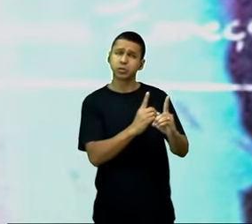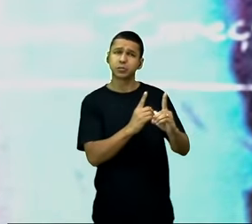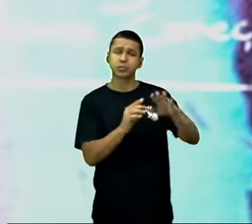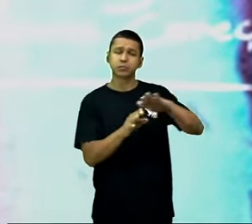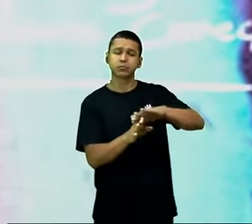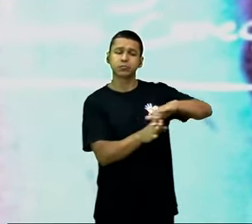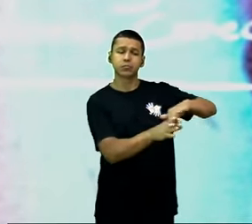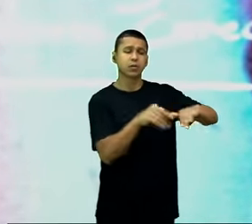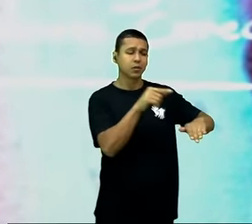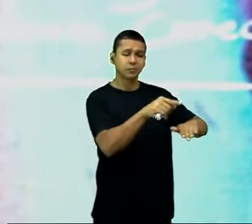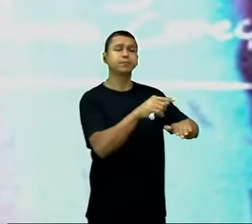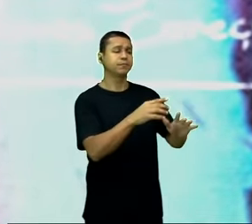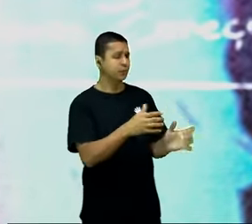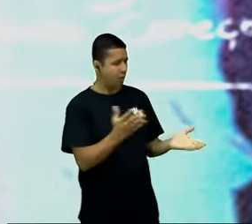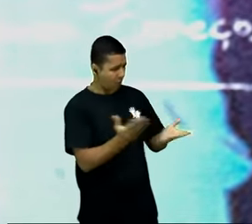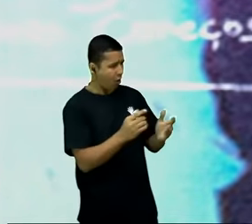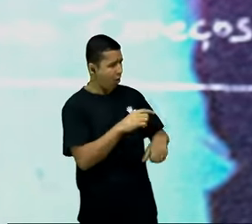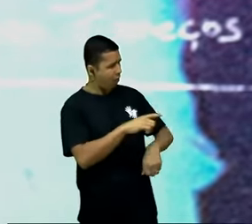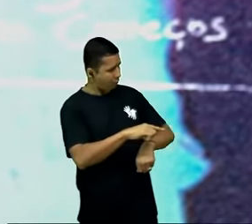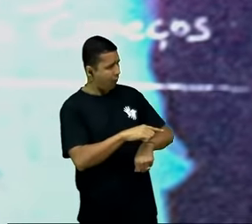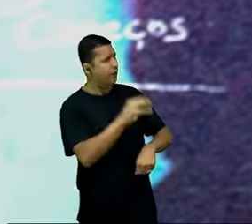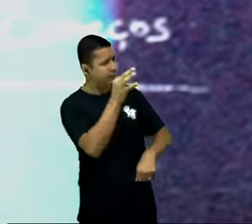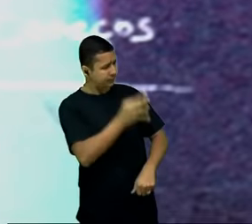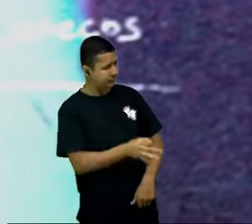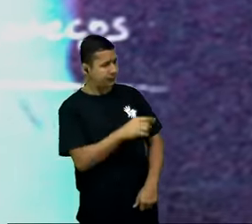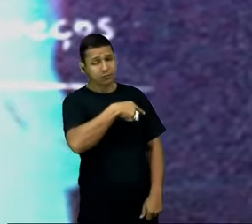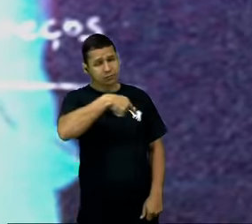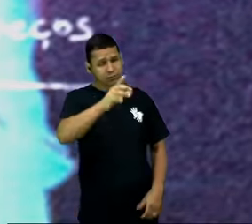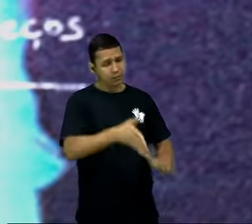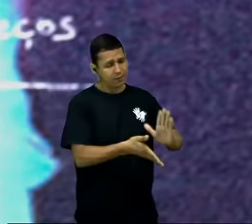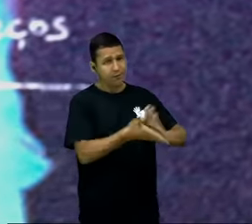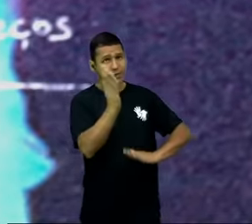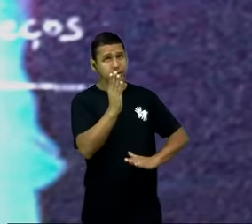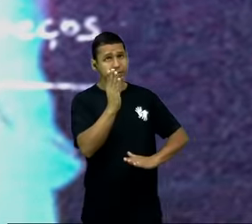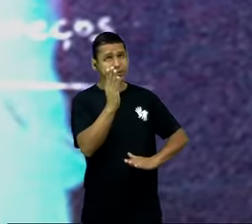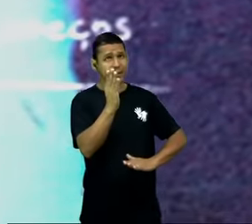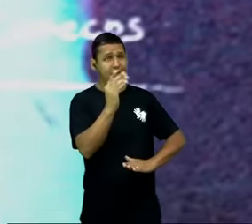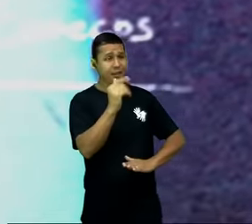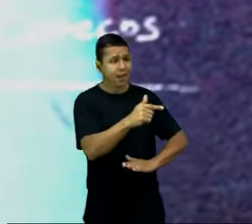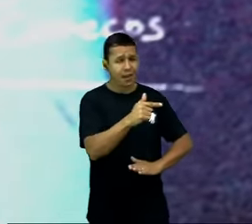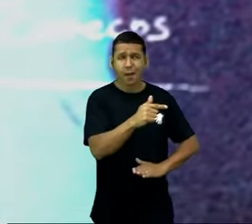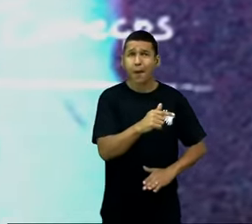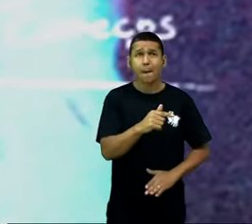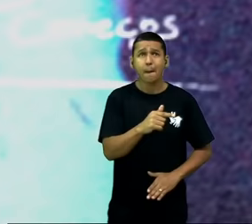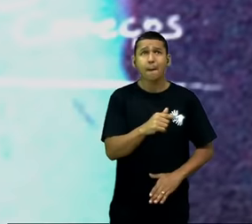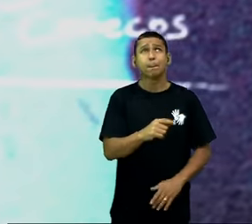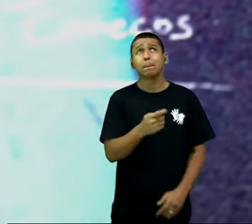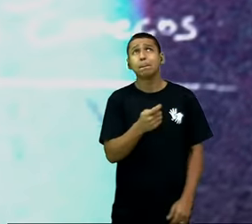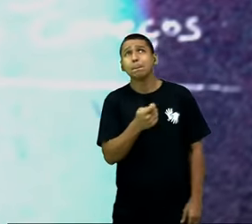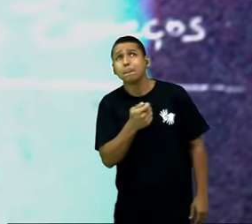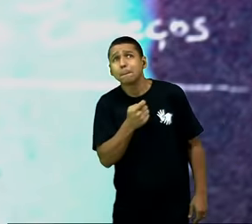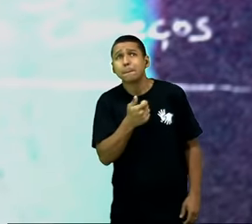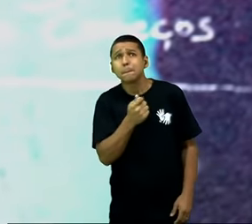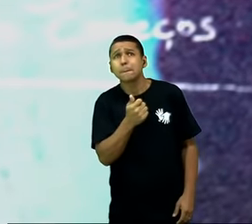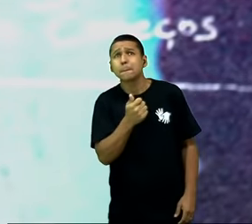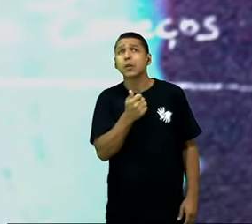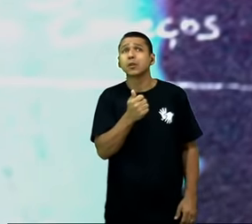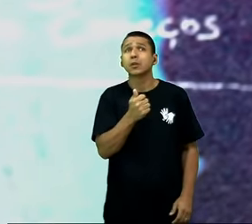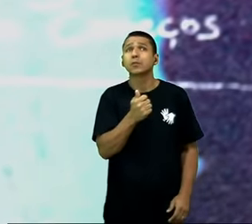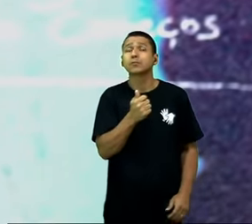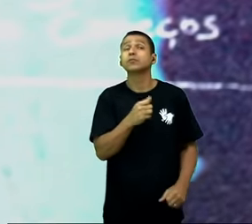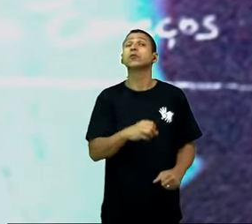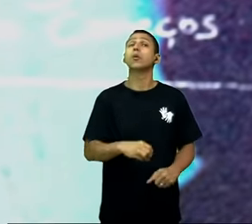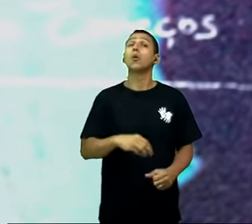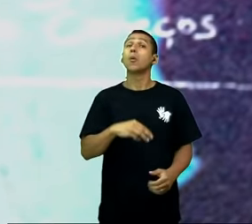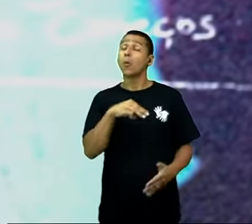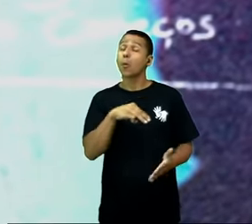enviar esses caras. Eles já estão prontos. Eles tinham poucos meses andando com Jesus. Isso é um pouco tempo. Lembre-se que o ministério de Jesus durou quantos anos na